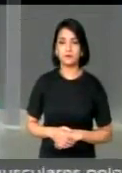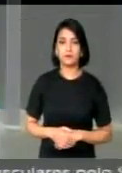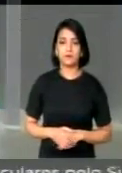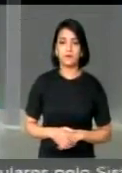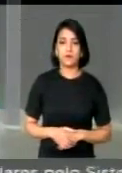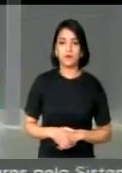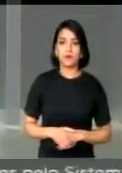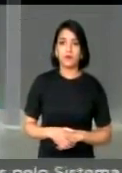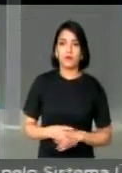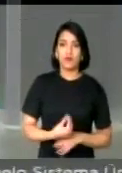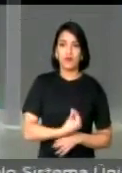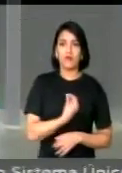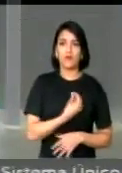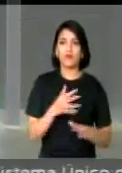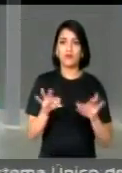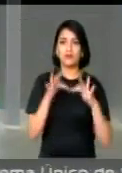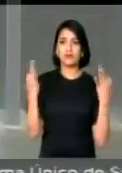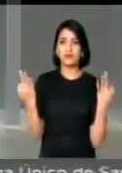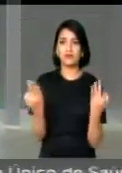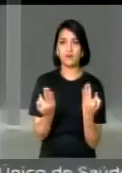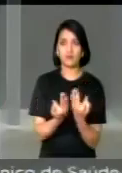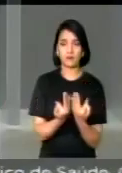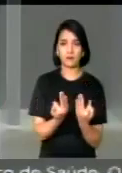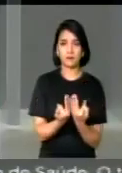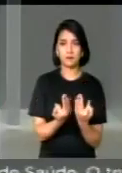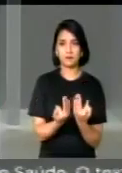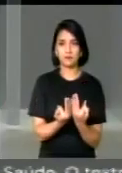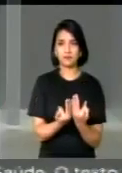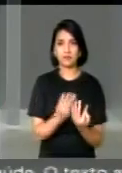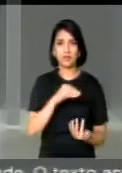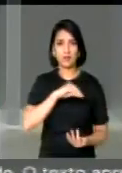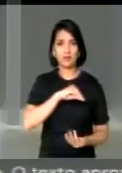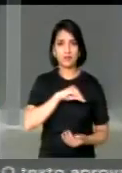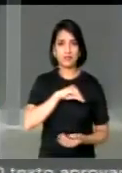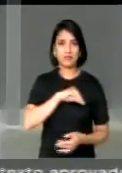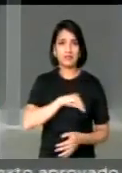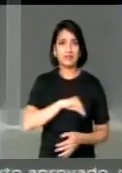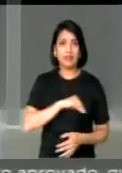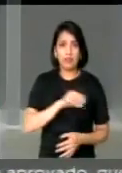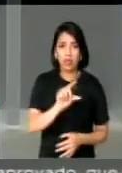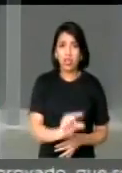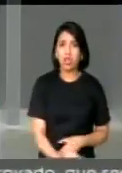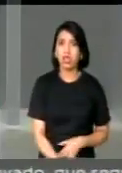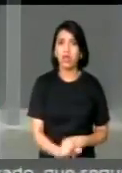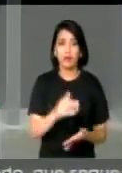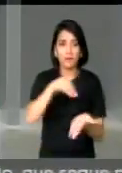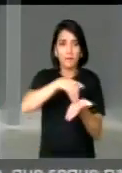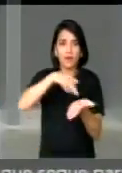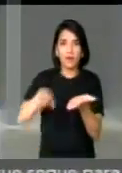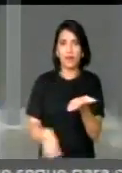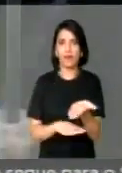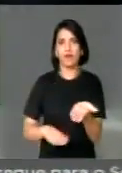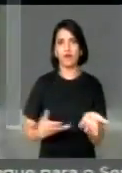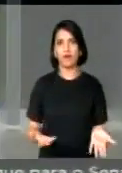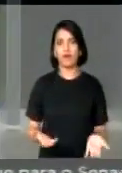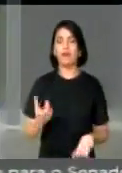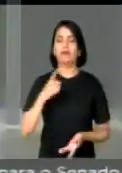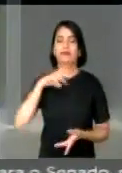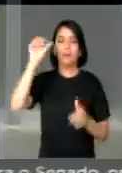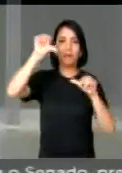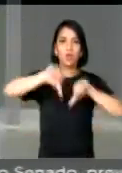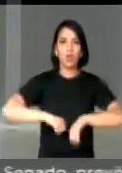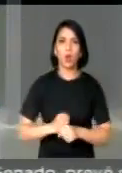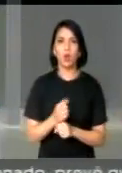vivem em famílias com renda per capita menor que um quarto do salário mínimo. A situação piorou em